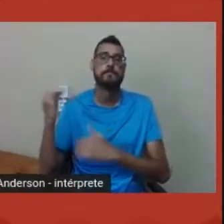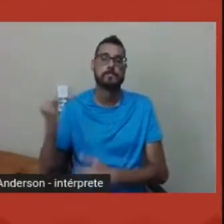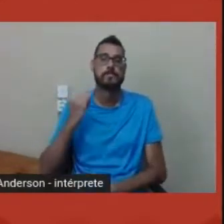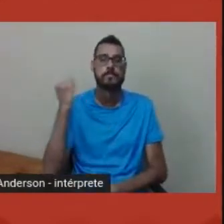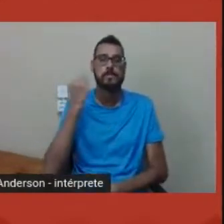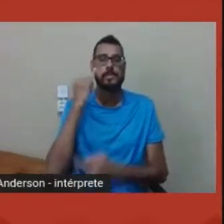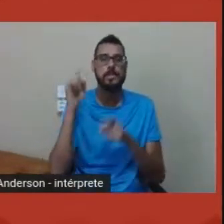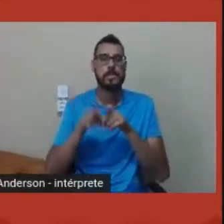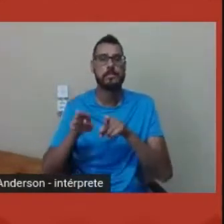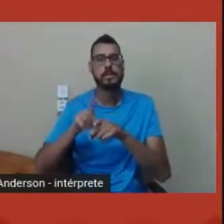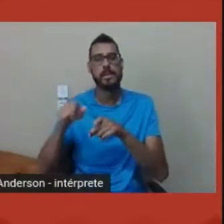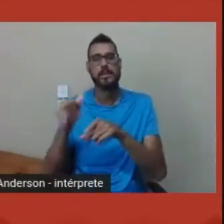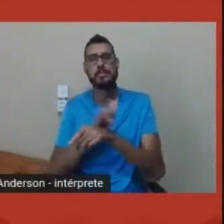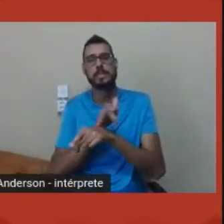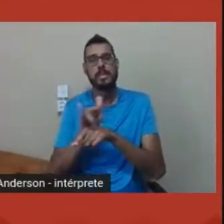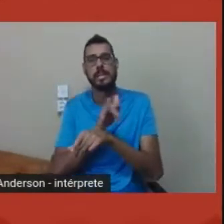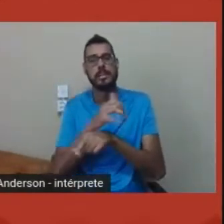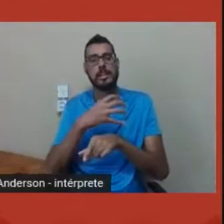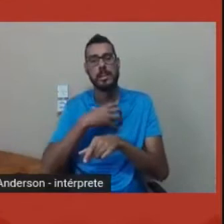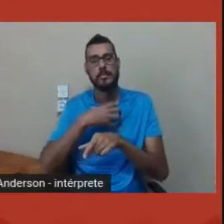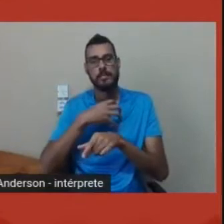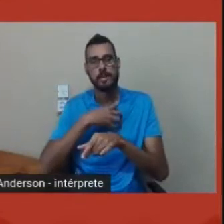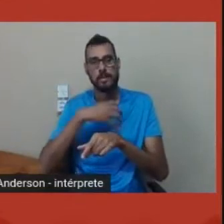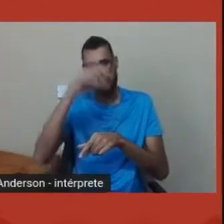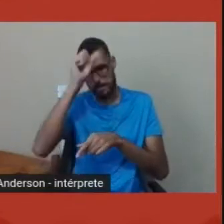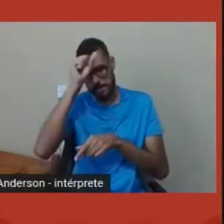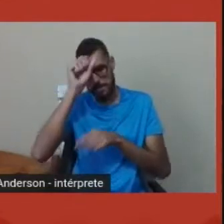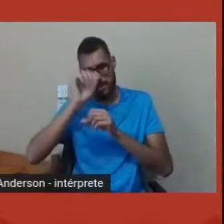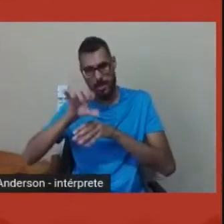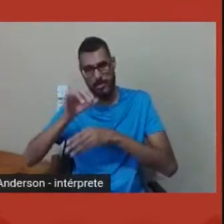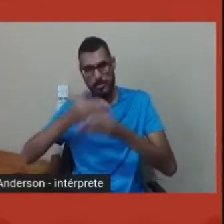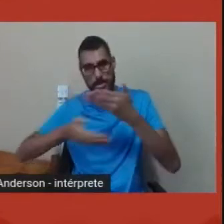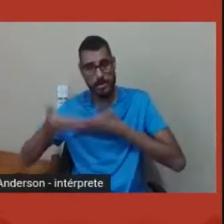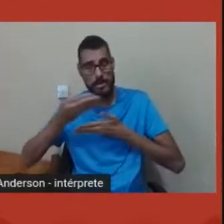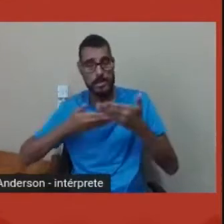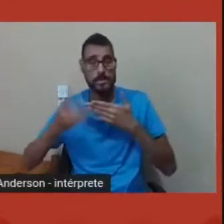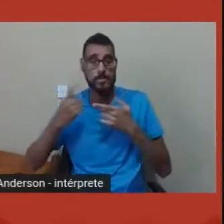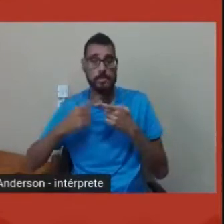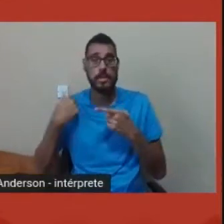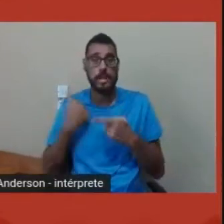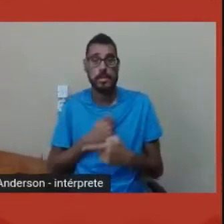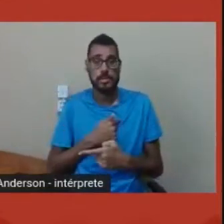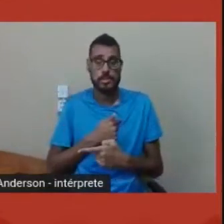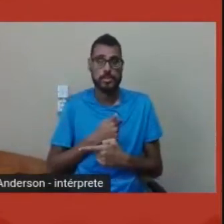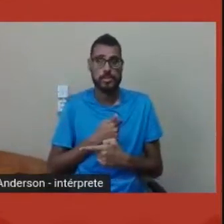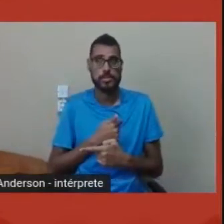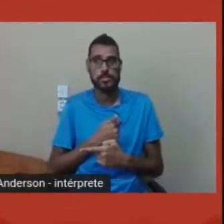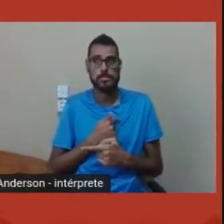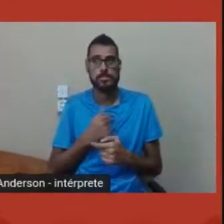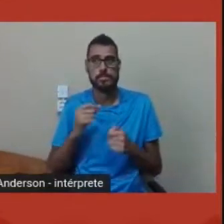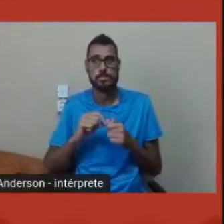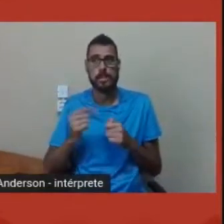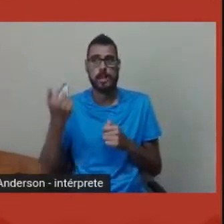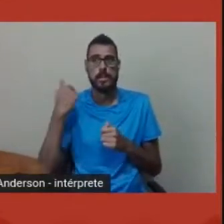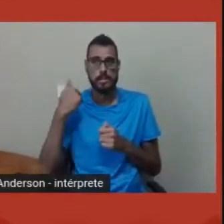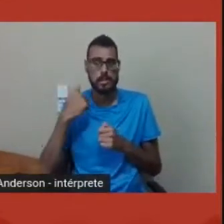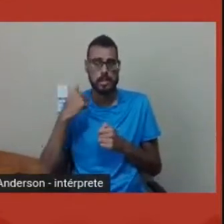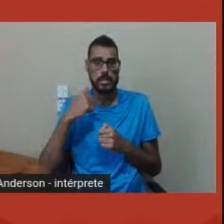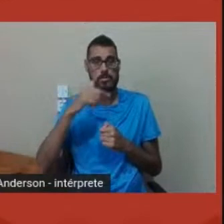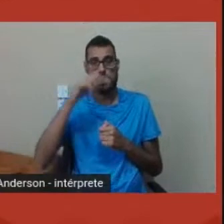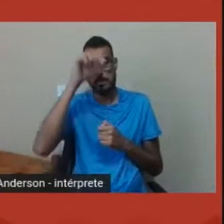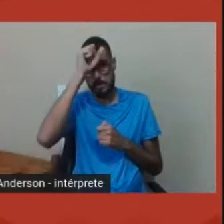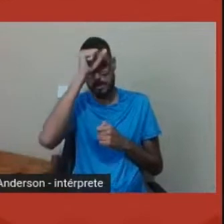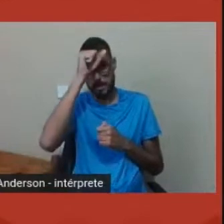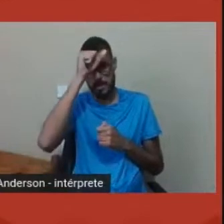de ensino-aprendizagem, né? Porque a gente tem... Por que fazer uma aprendizagem baseada em problemas? É